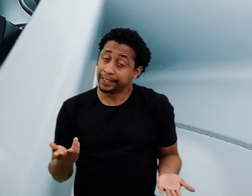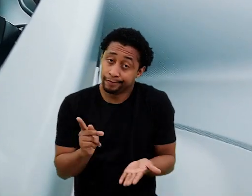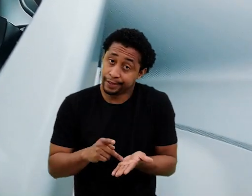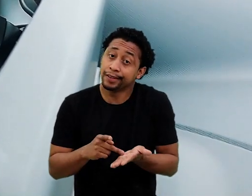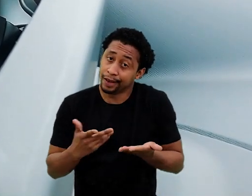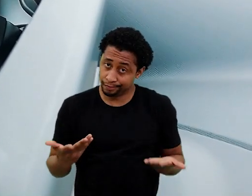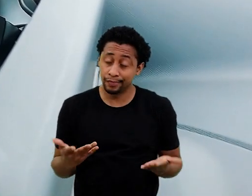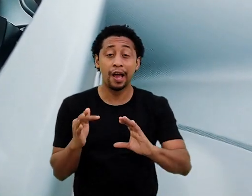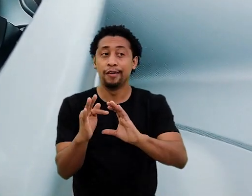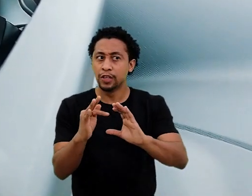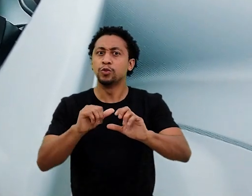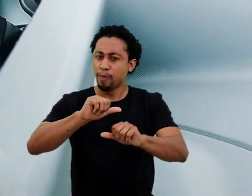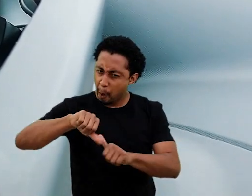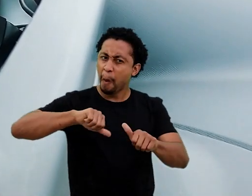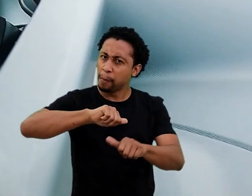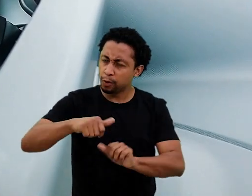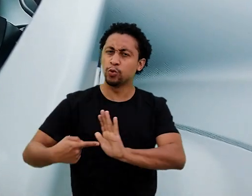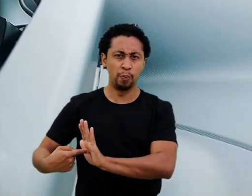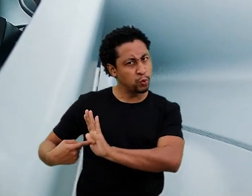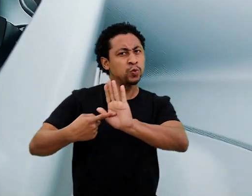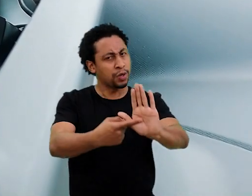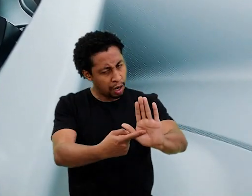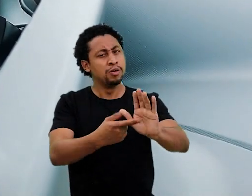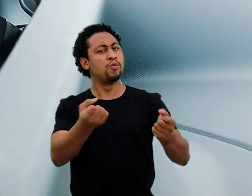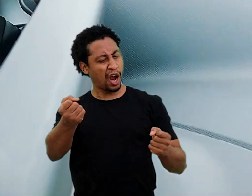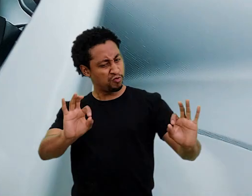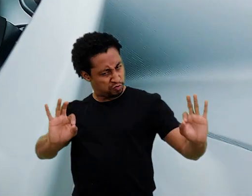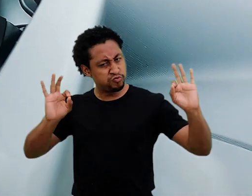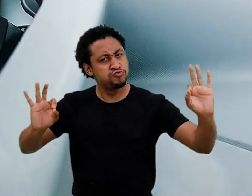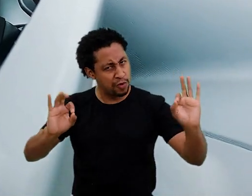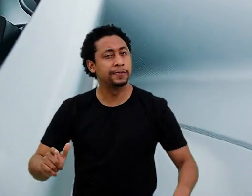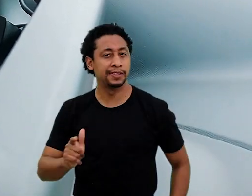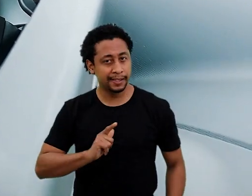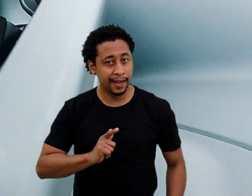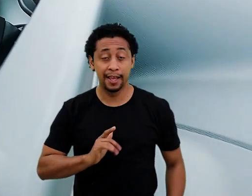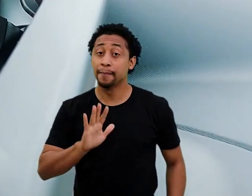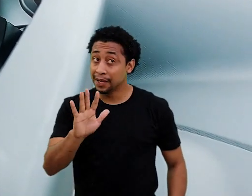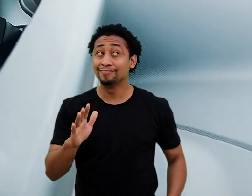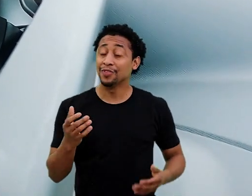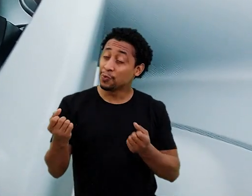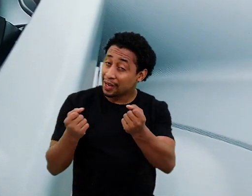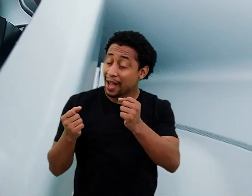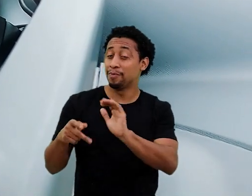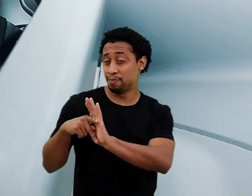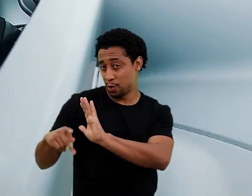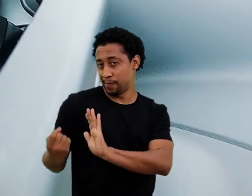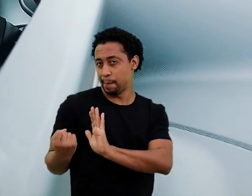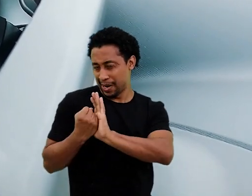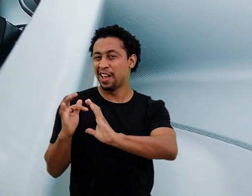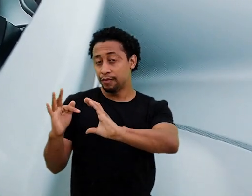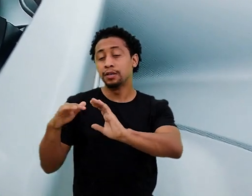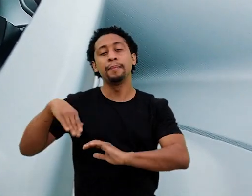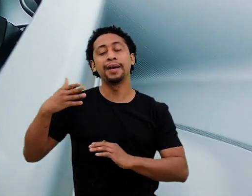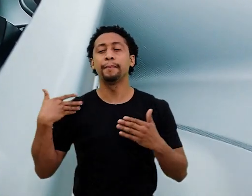têm desbancado essa tese cada vez mais com veículos como a Toro, mas a gente sabe que na categoria de veículos mais de passeio sempre houve essa